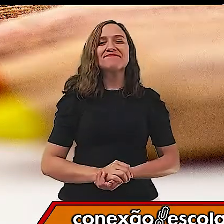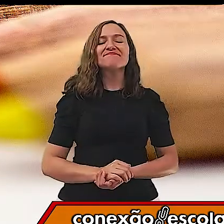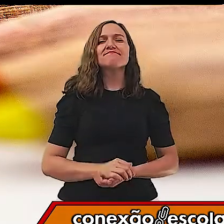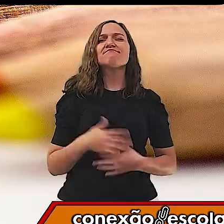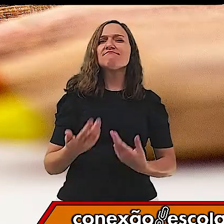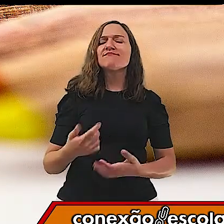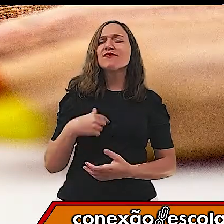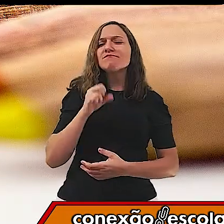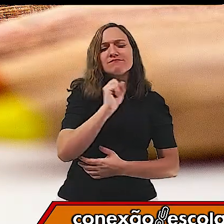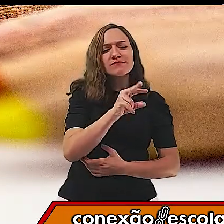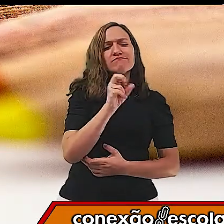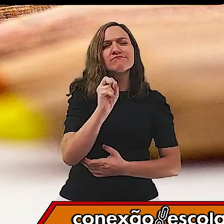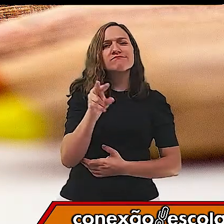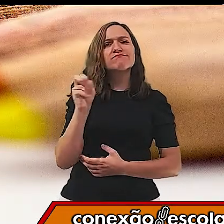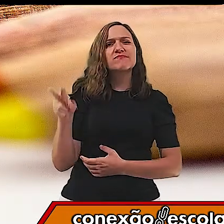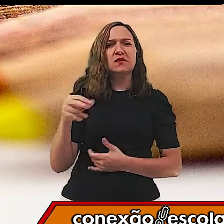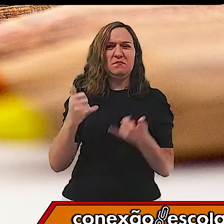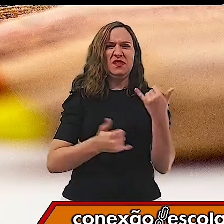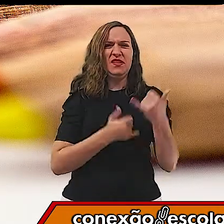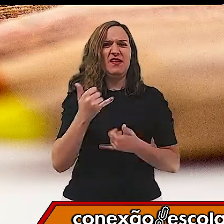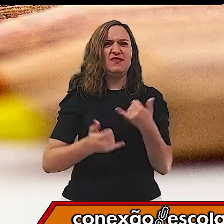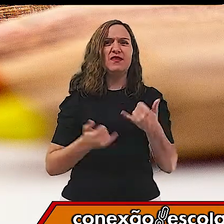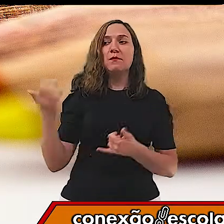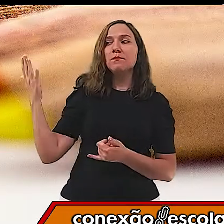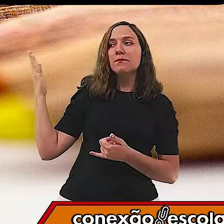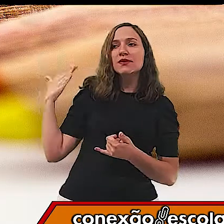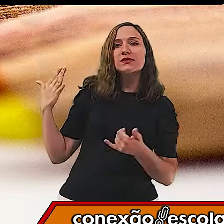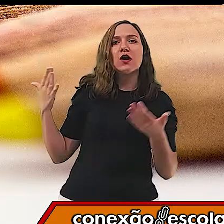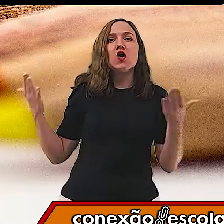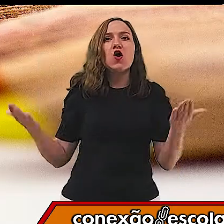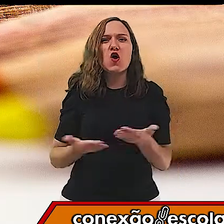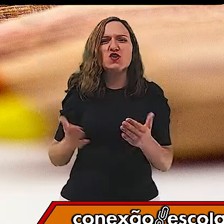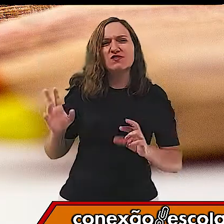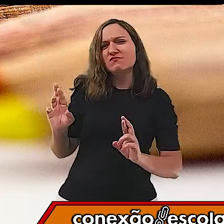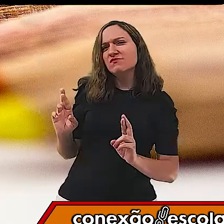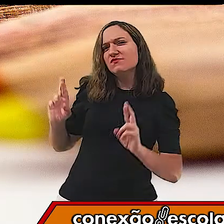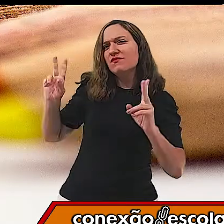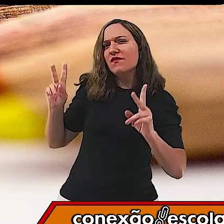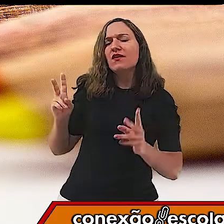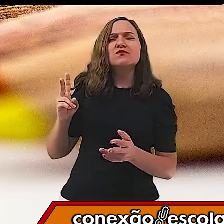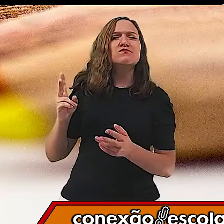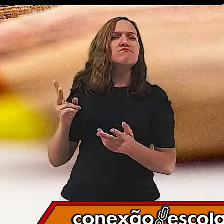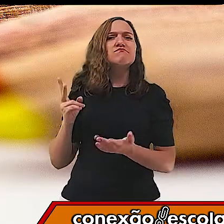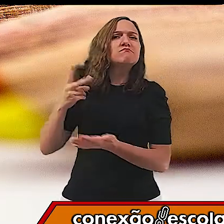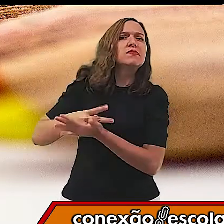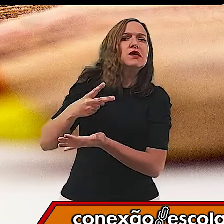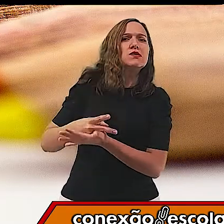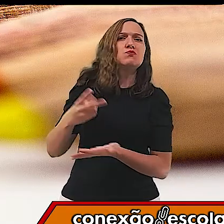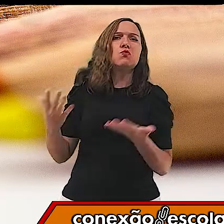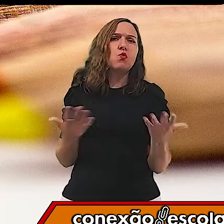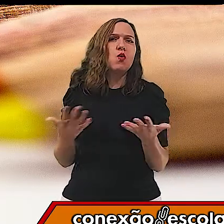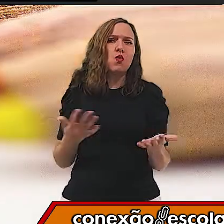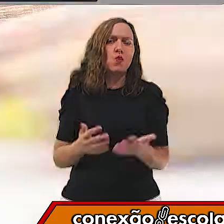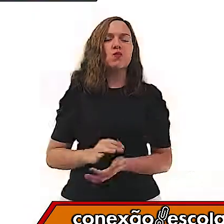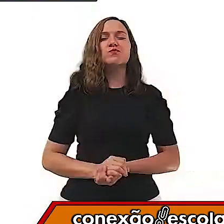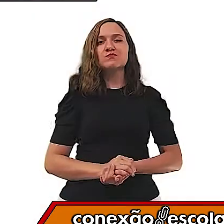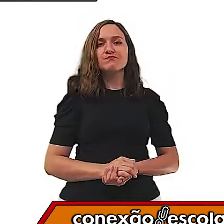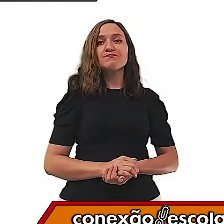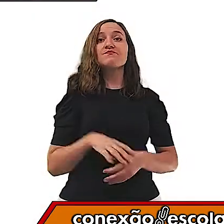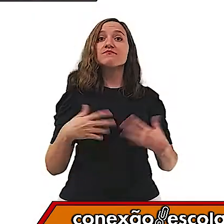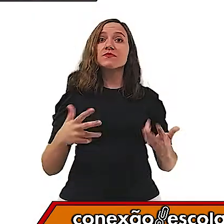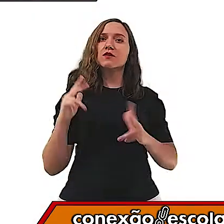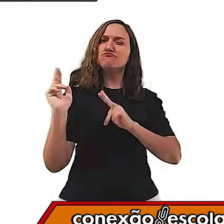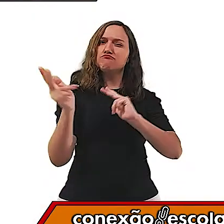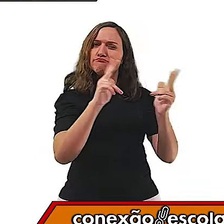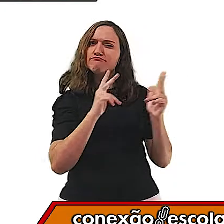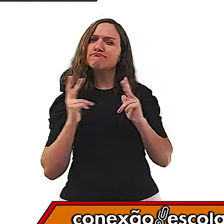essas brincadeiras mudaram? Ou será que são as mesmas brincadeiras? A diversão e o